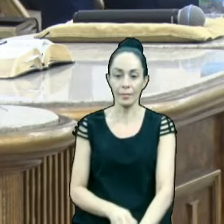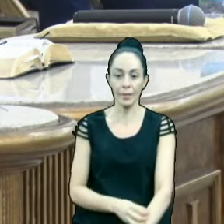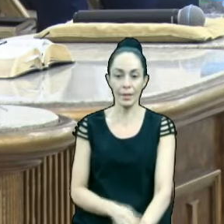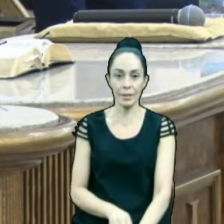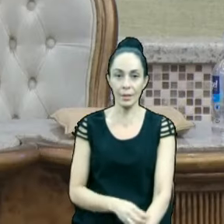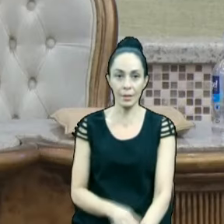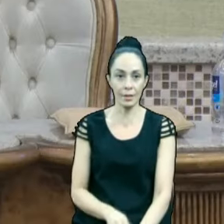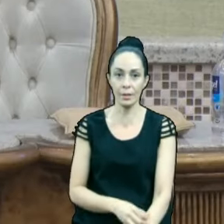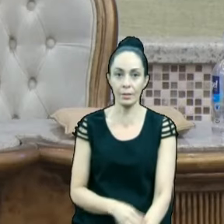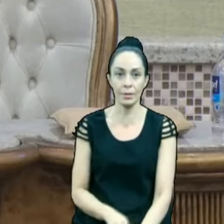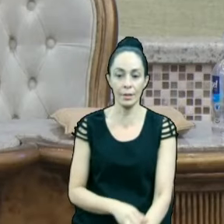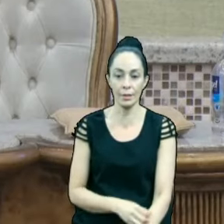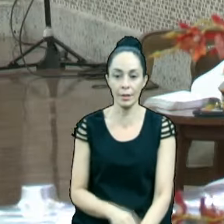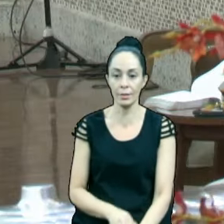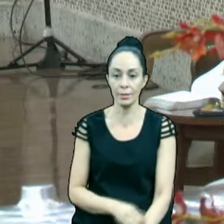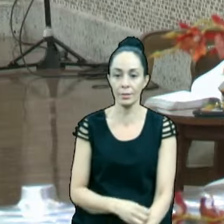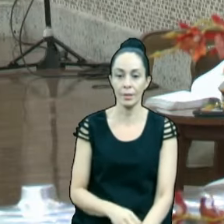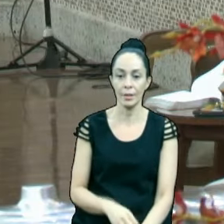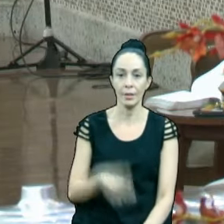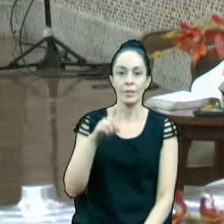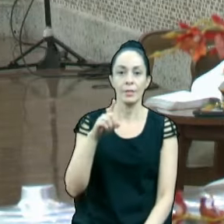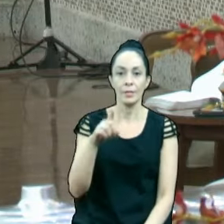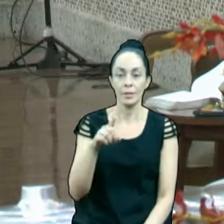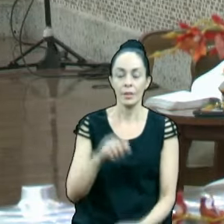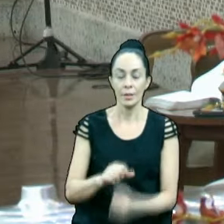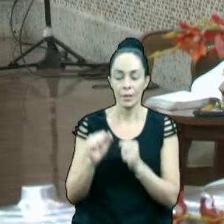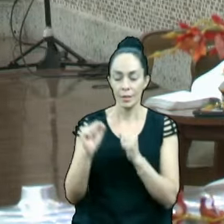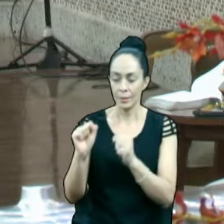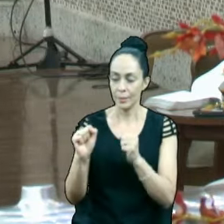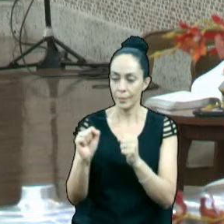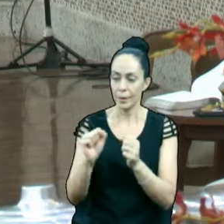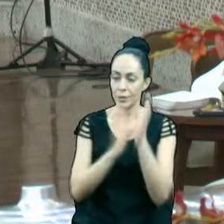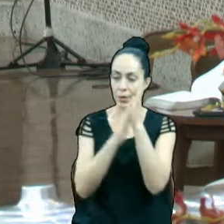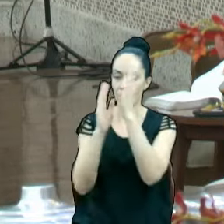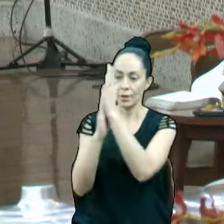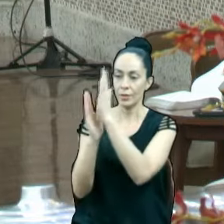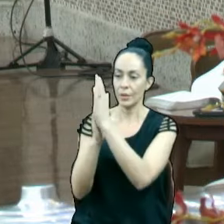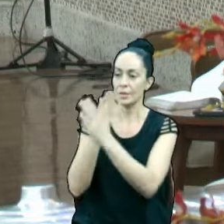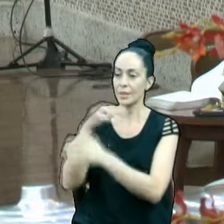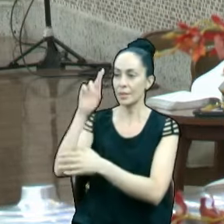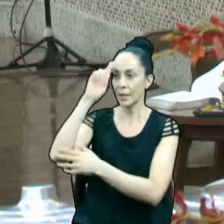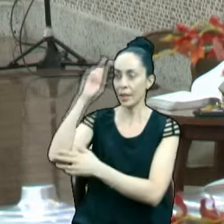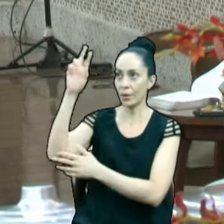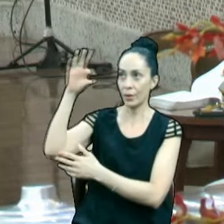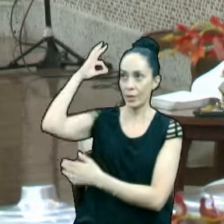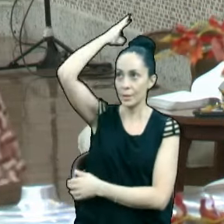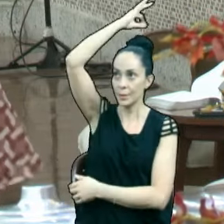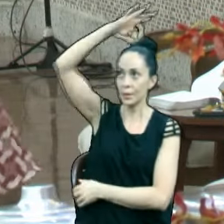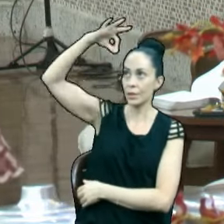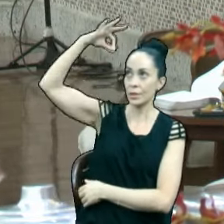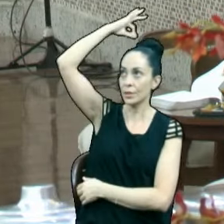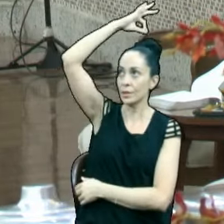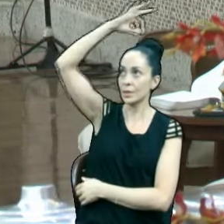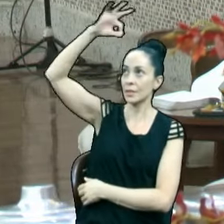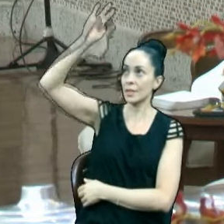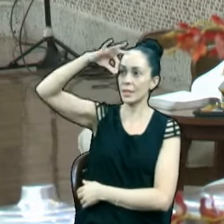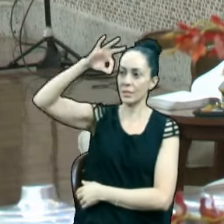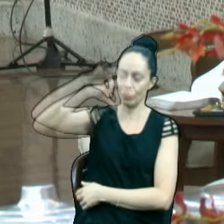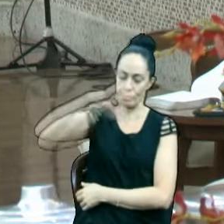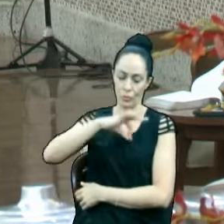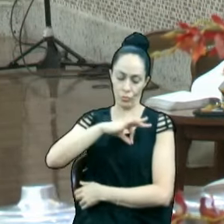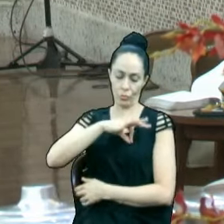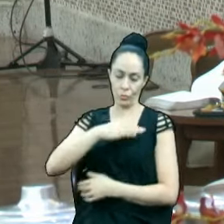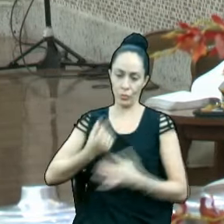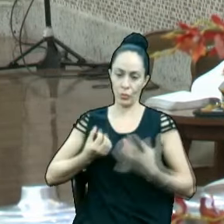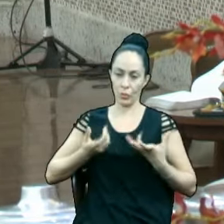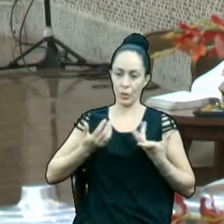espírito de Deus vem e teste como fogo vem aquecendo os corações Jesus aí doutor